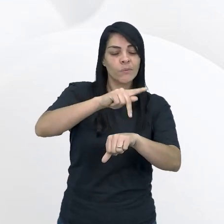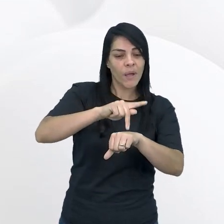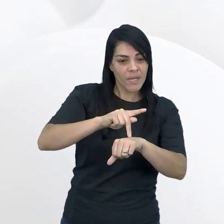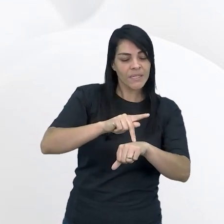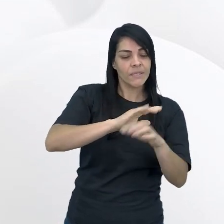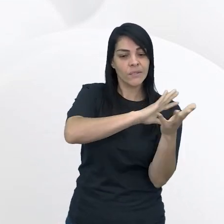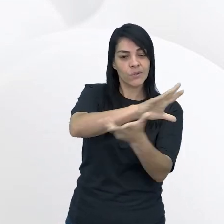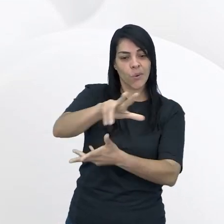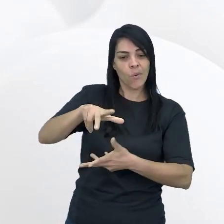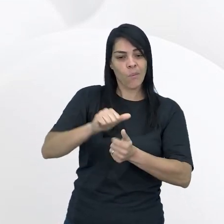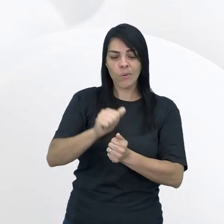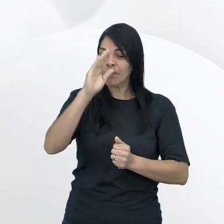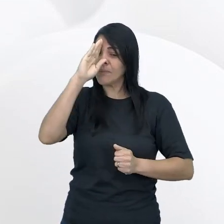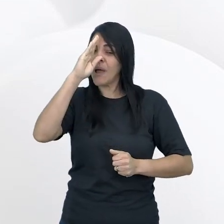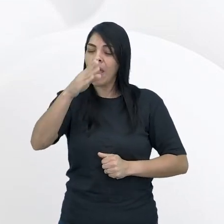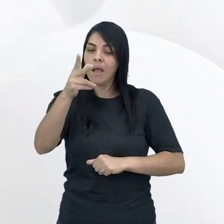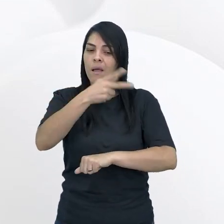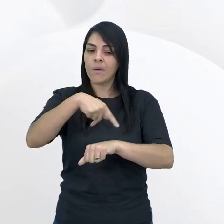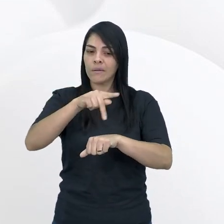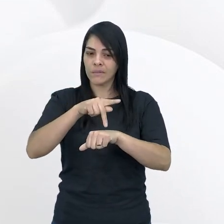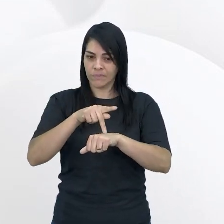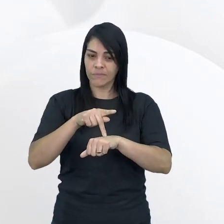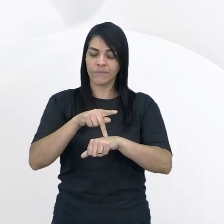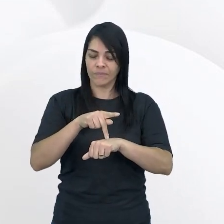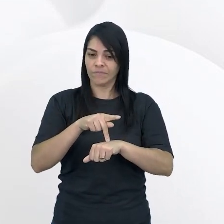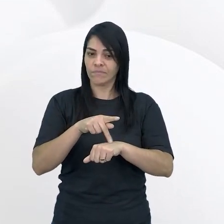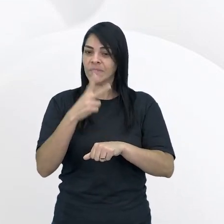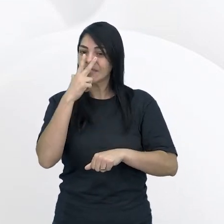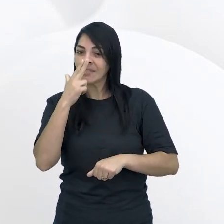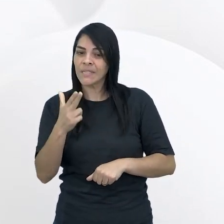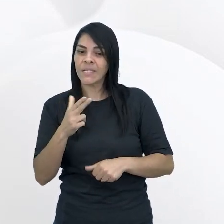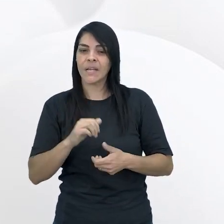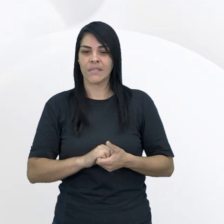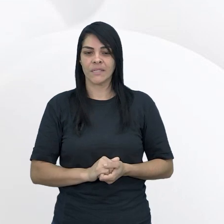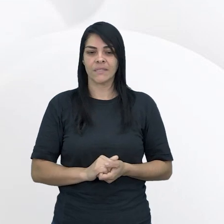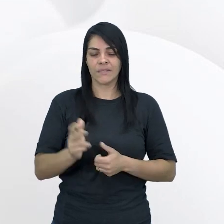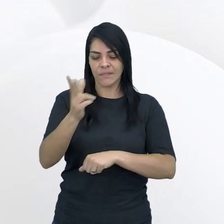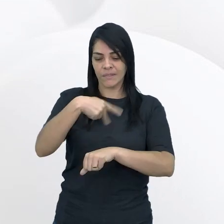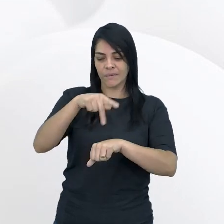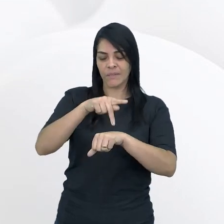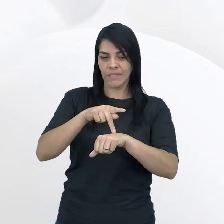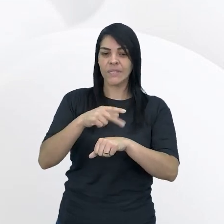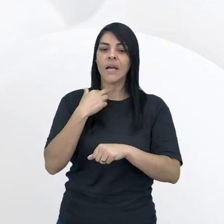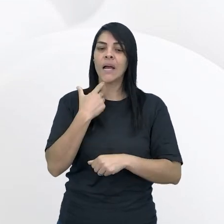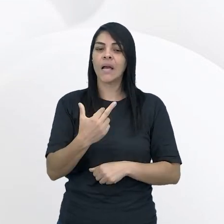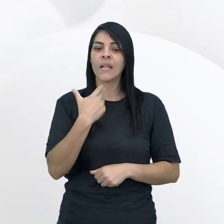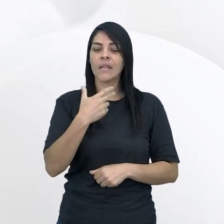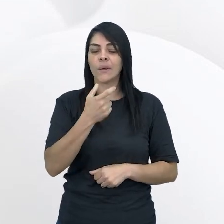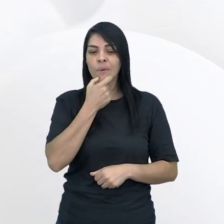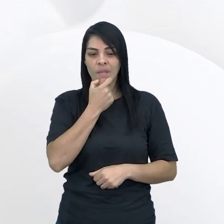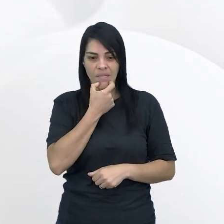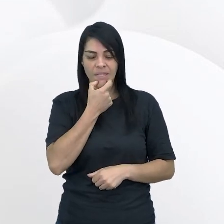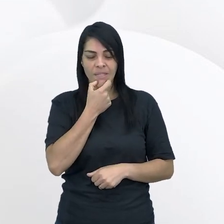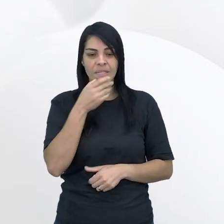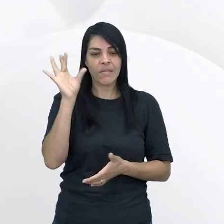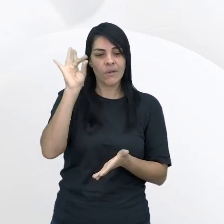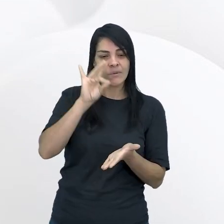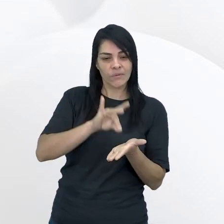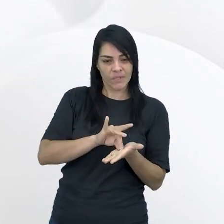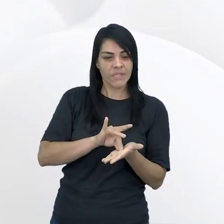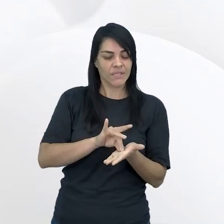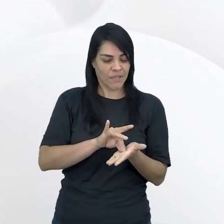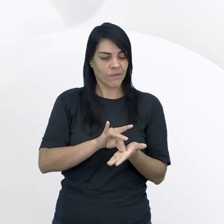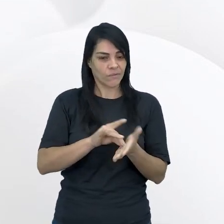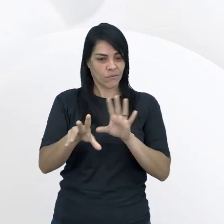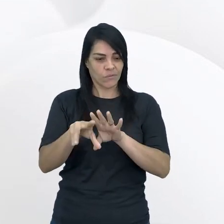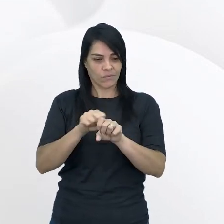mundo, principalmente os países anglófonos, né, que são os países cuja língua inglesa é a língua oficial? E